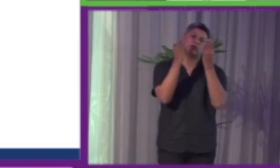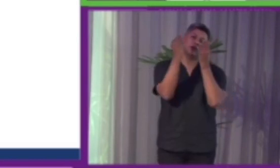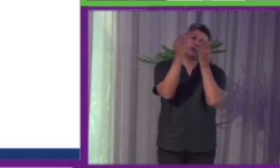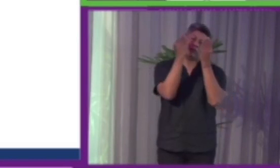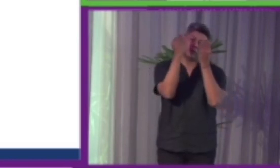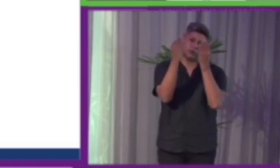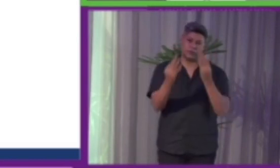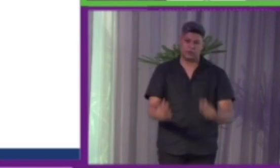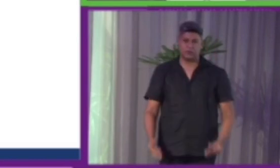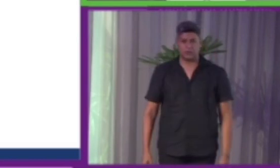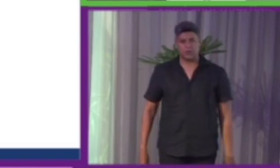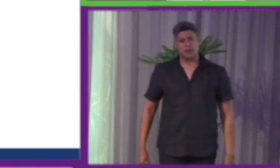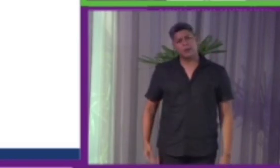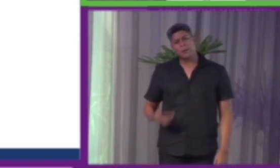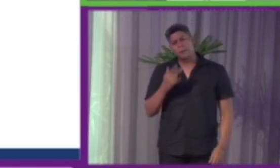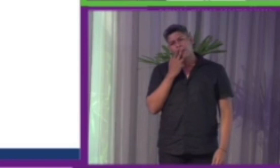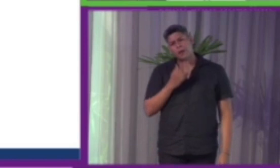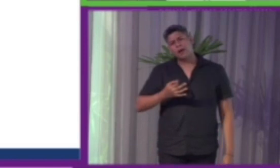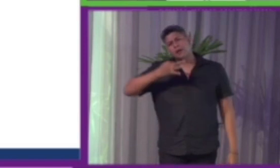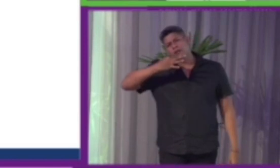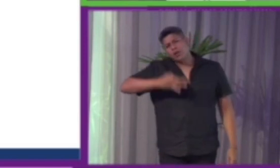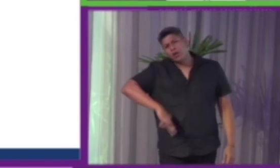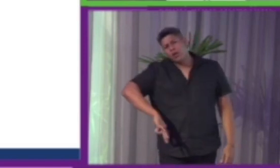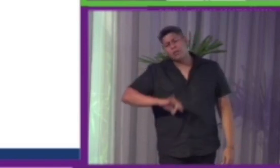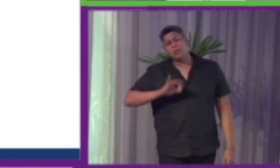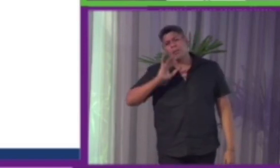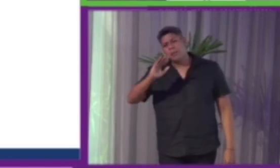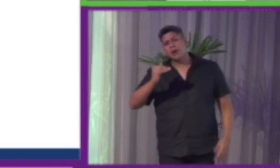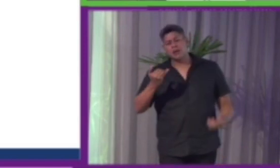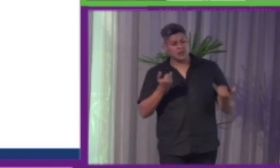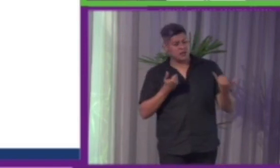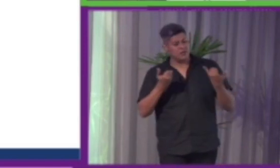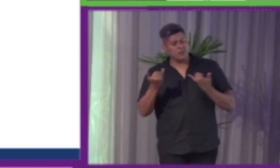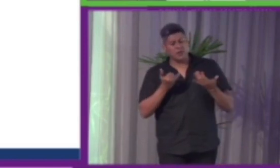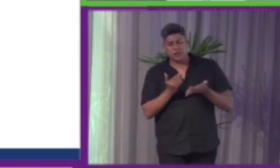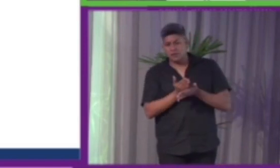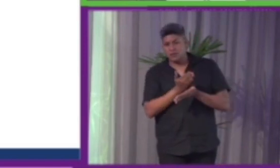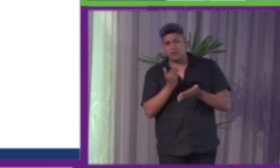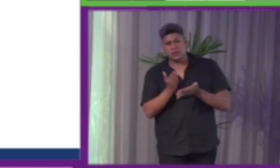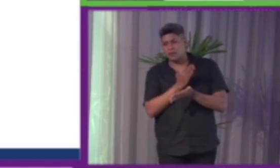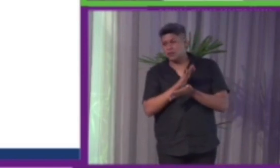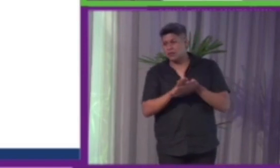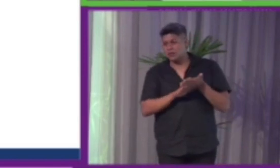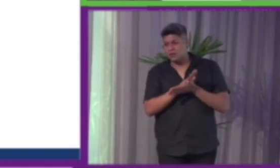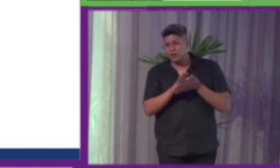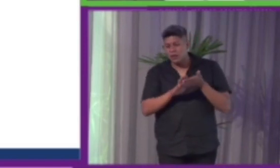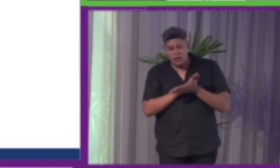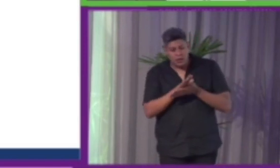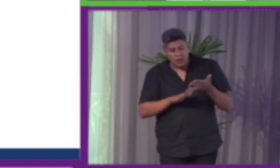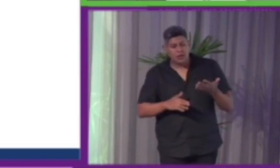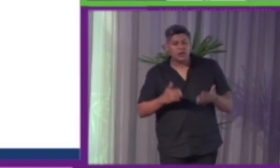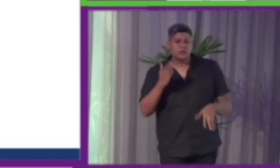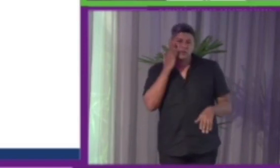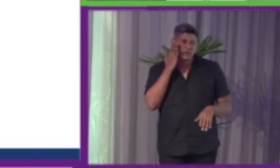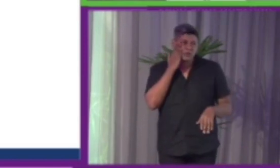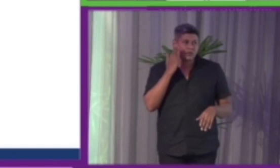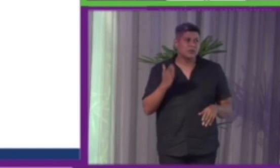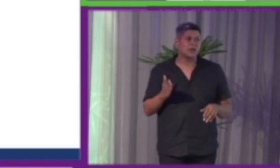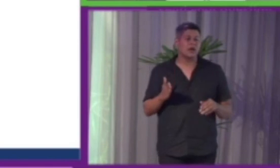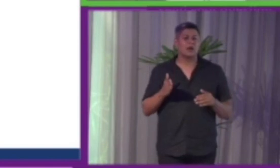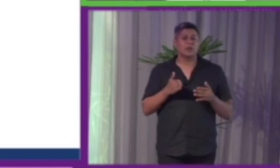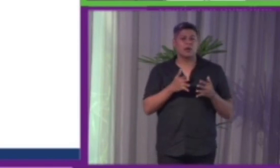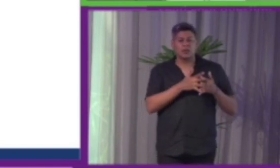isso parece meio óbvio, mas a informação não está nos livros, mas você não pode pegar o que a diretriz americana e